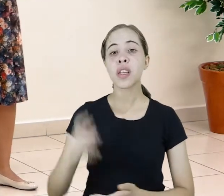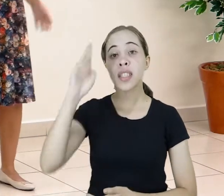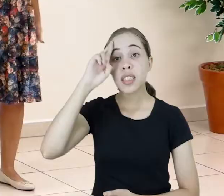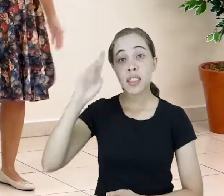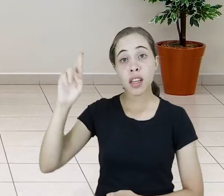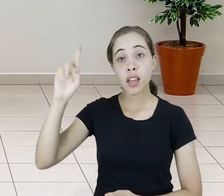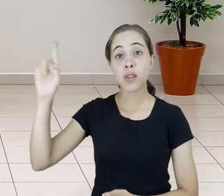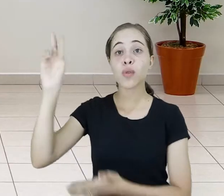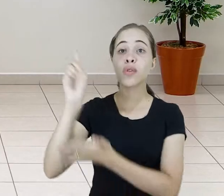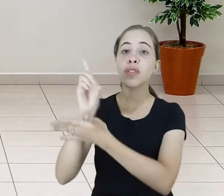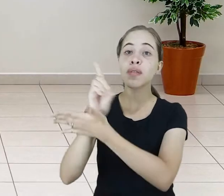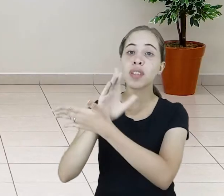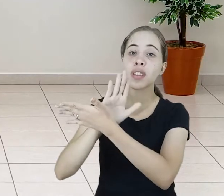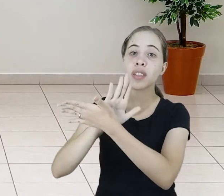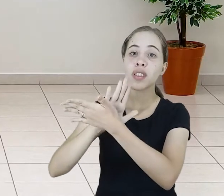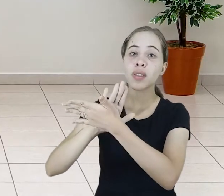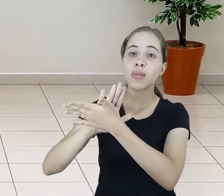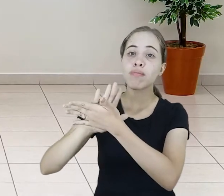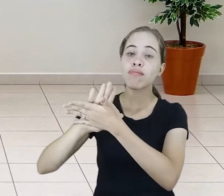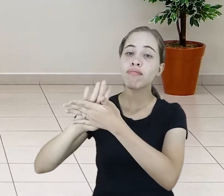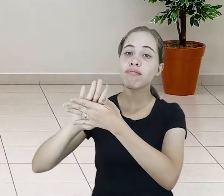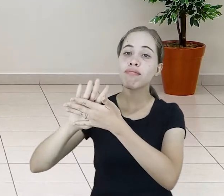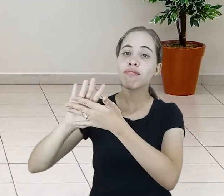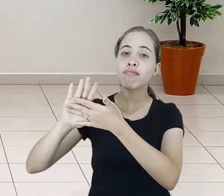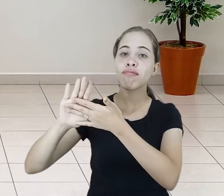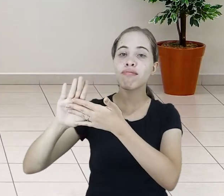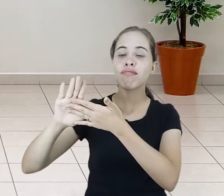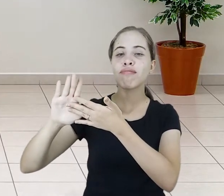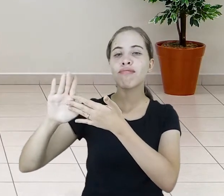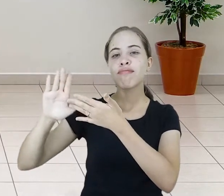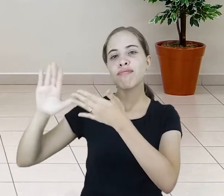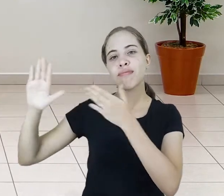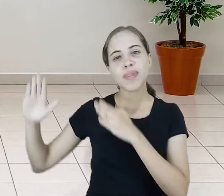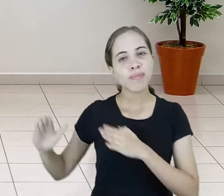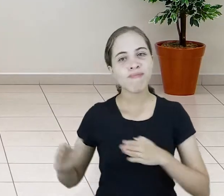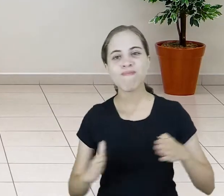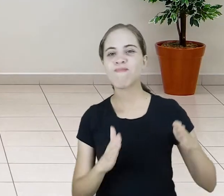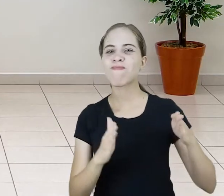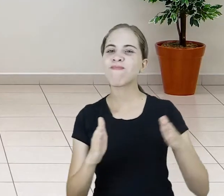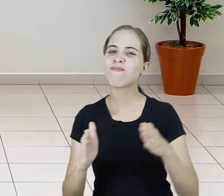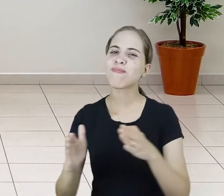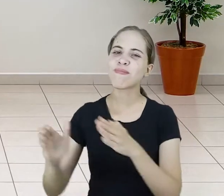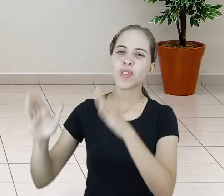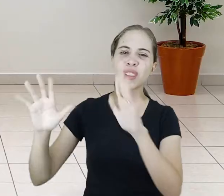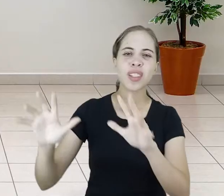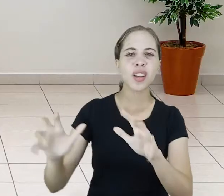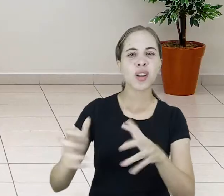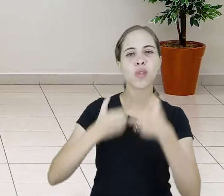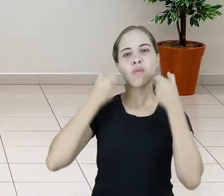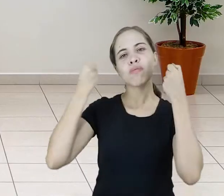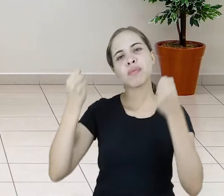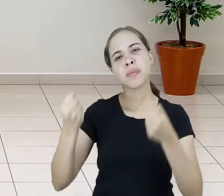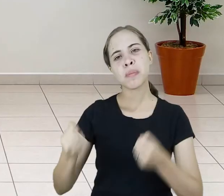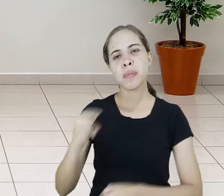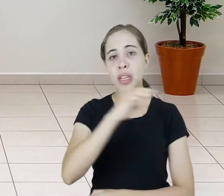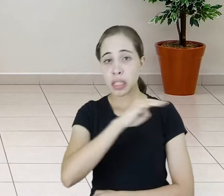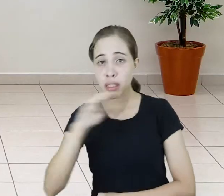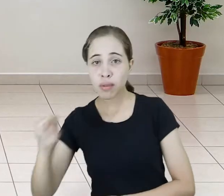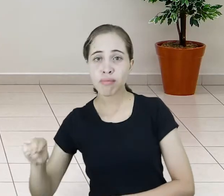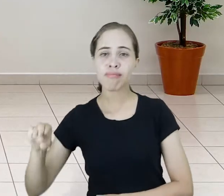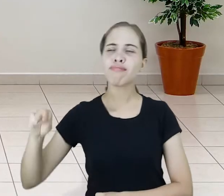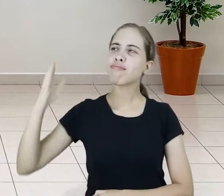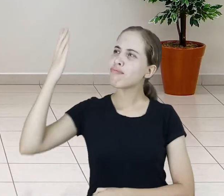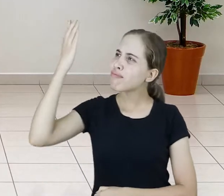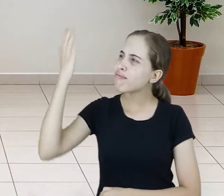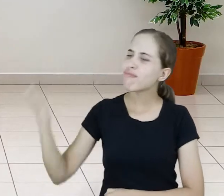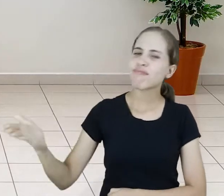libertou, Senhor divino, o caminho e a salvação, Mestre